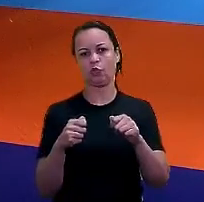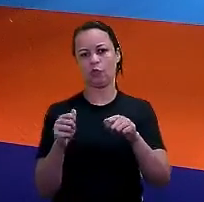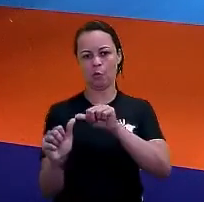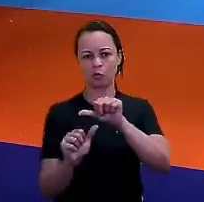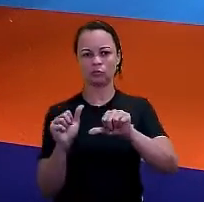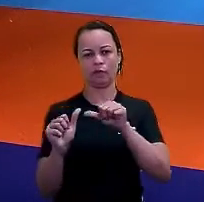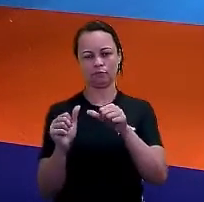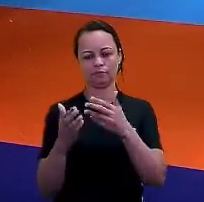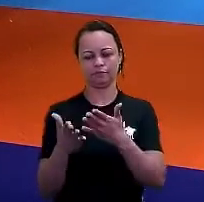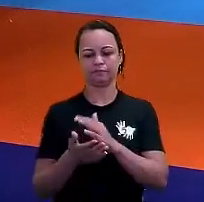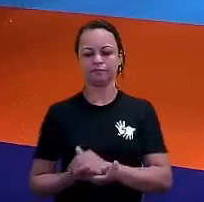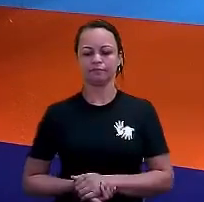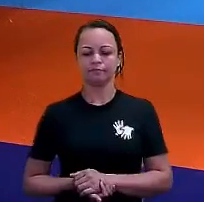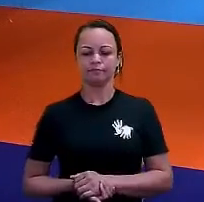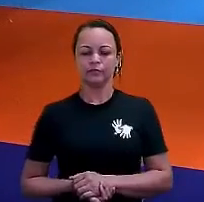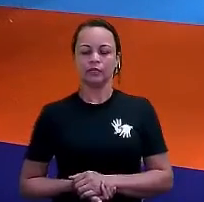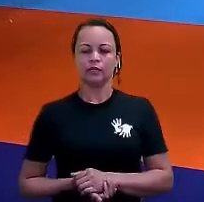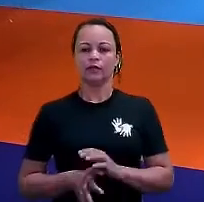pode dizer que